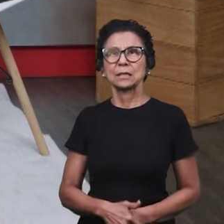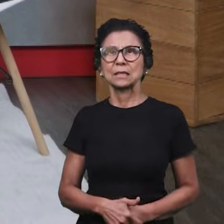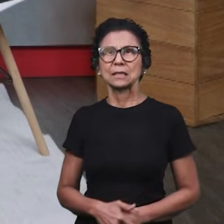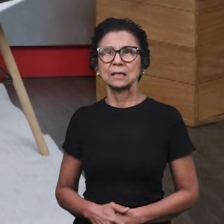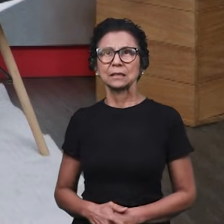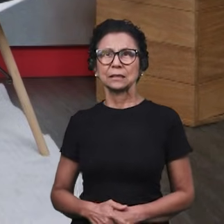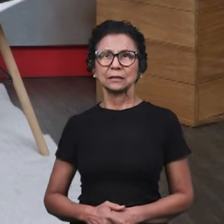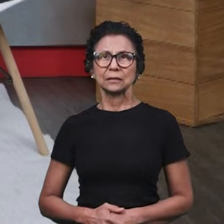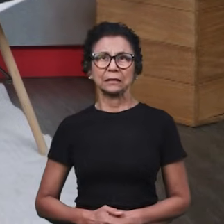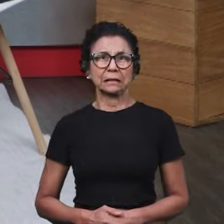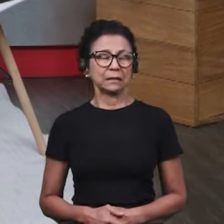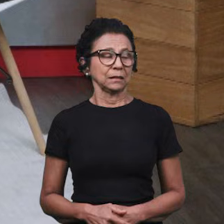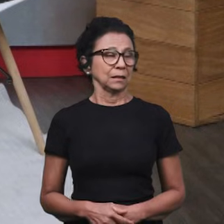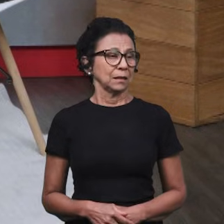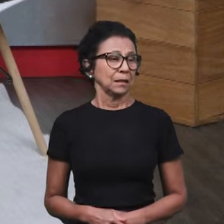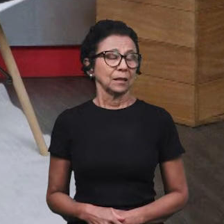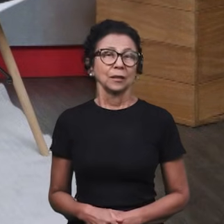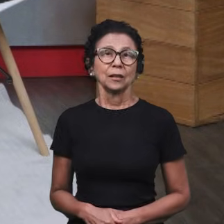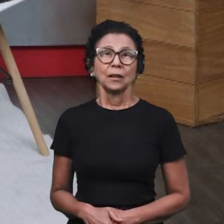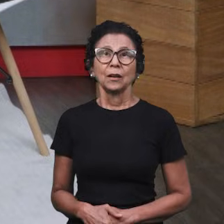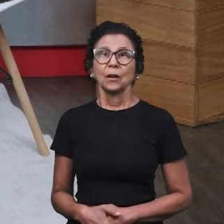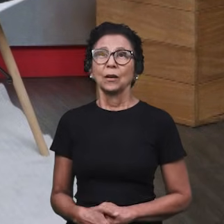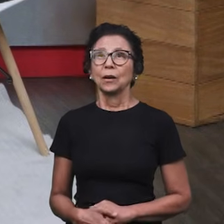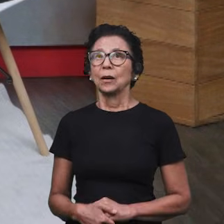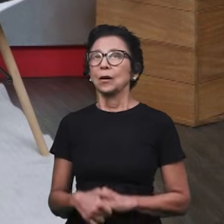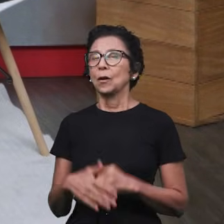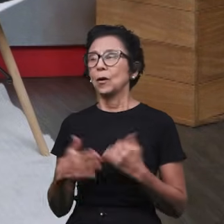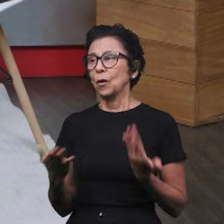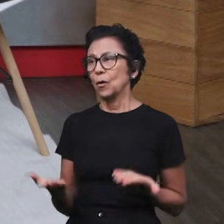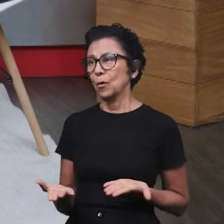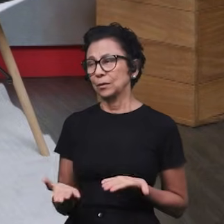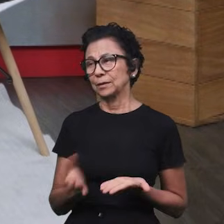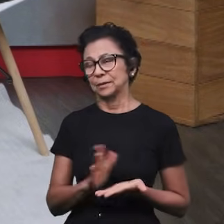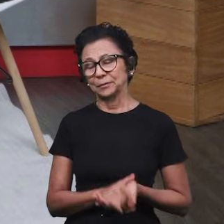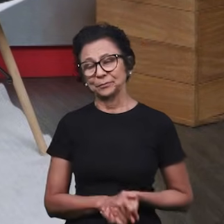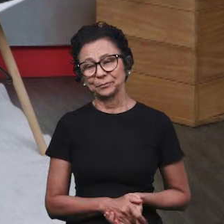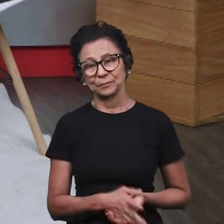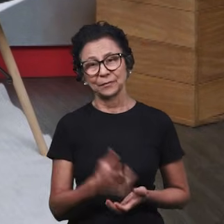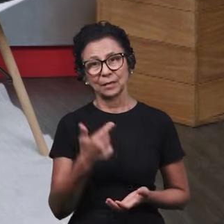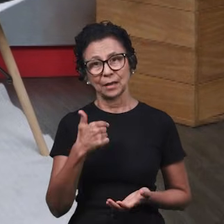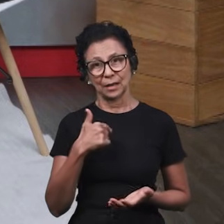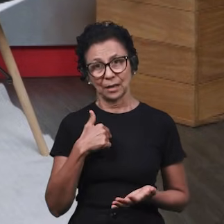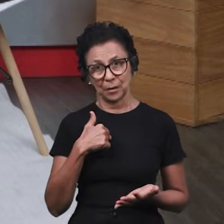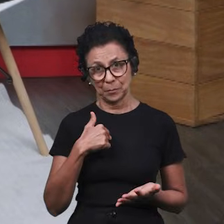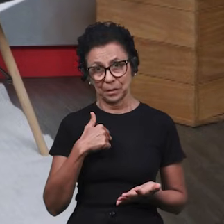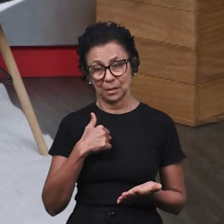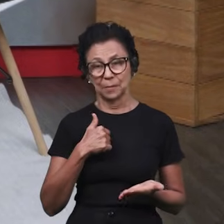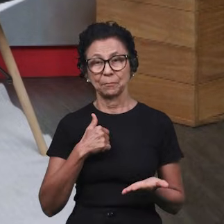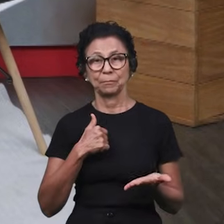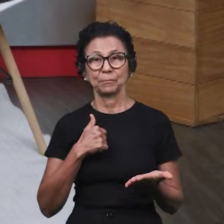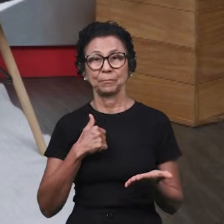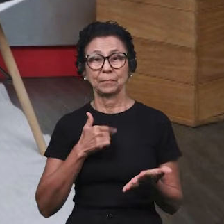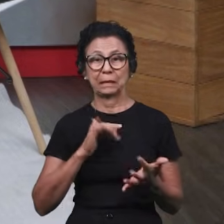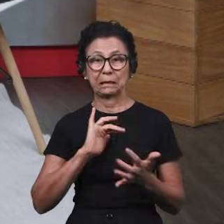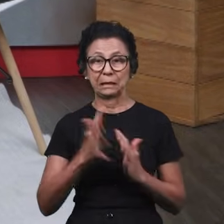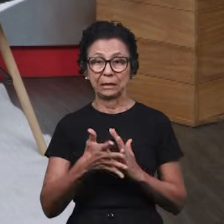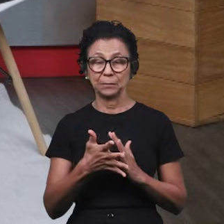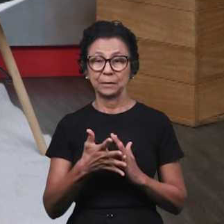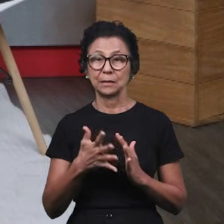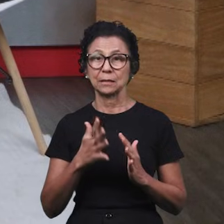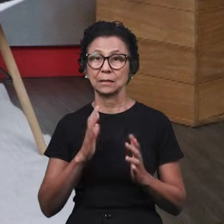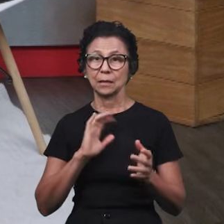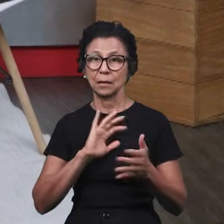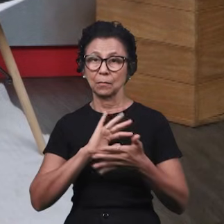ser parâmetro para vocês, porque eu interpreto muito rápido. Mas eu penso, Então, sua mente funciona muito rápido. porque eu falo rápido